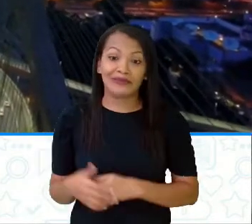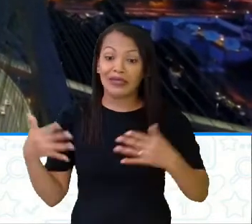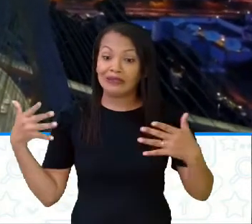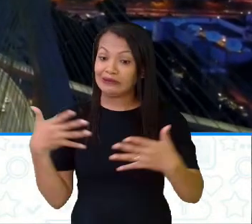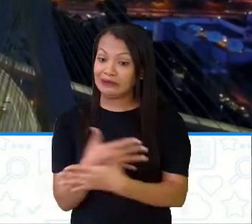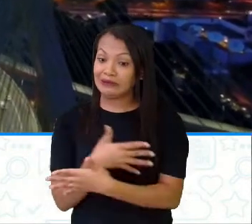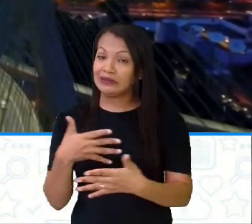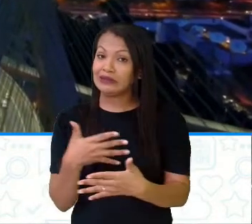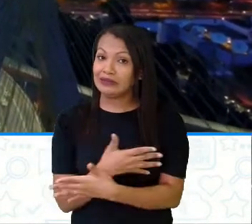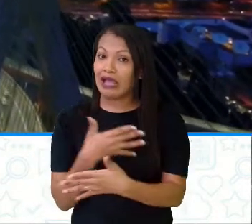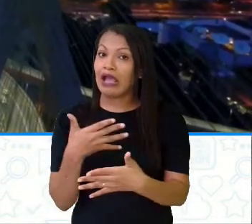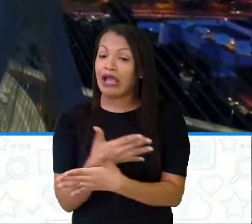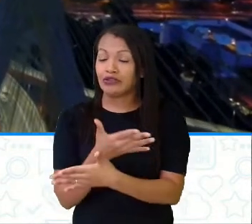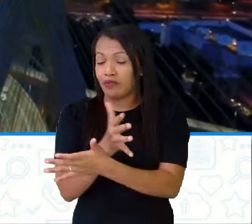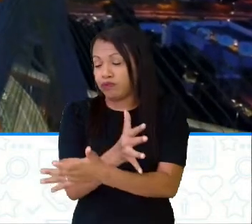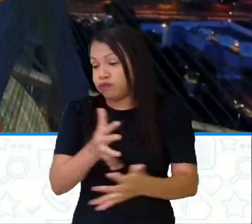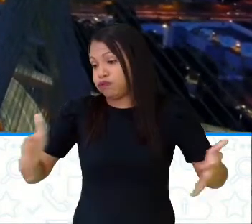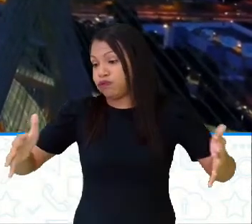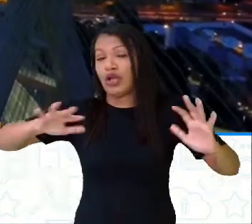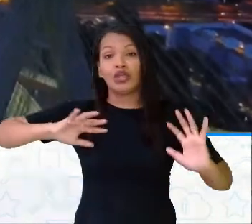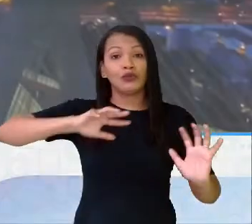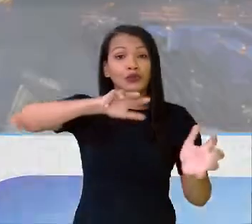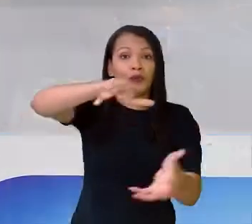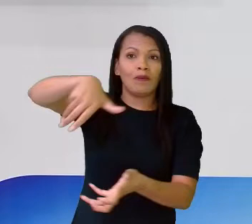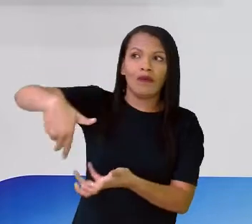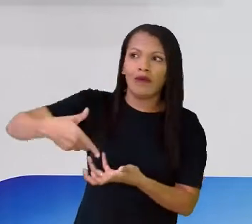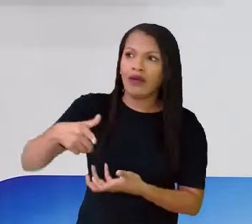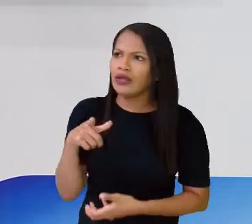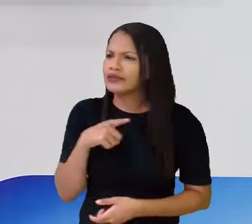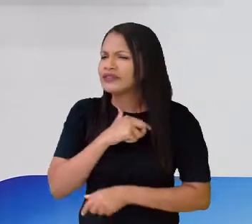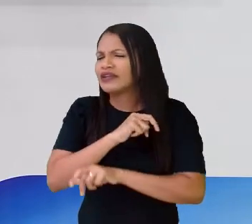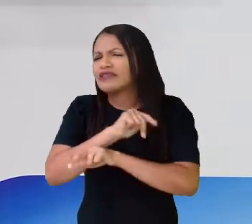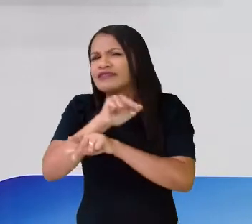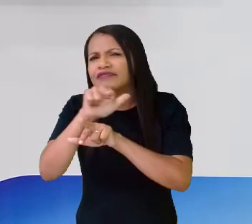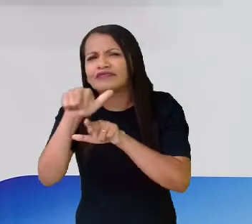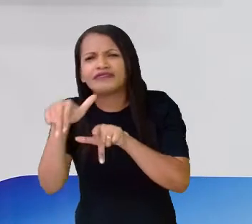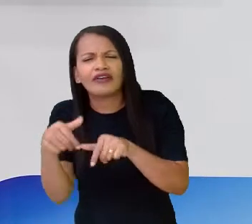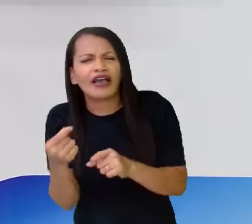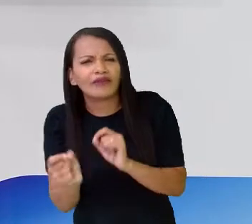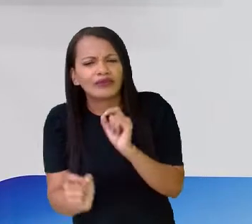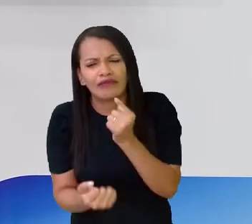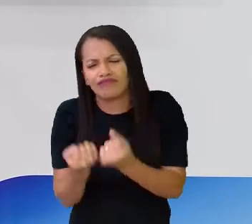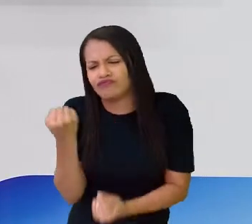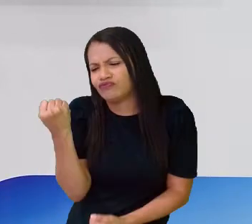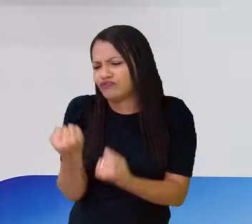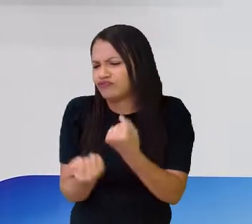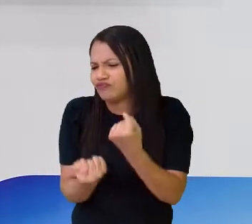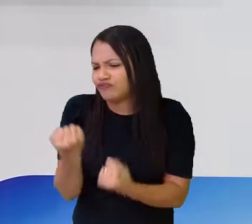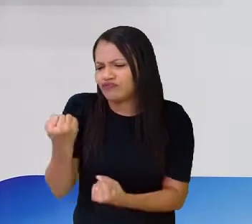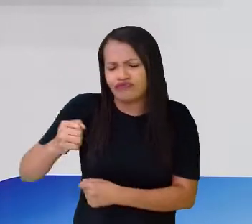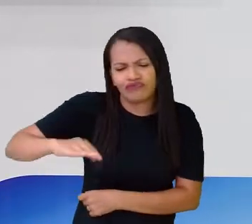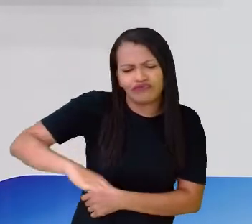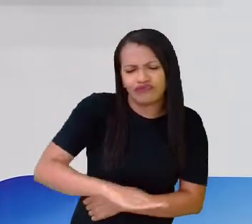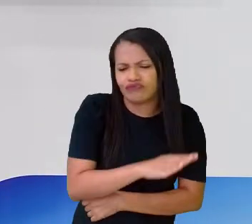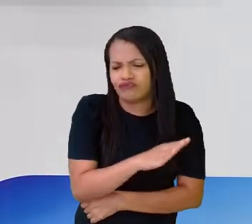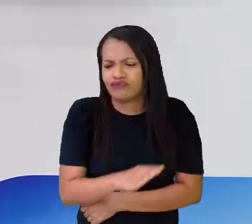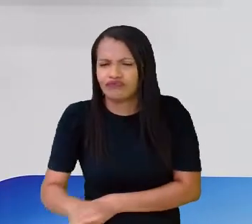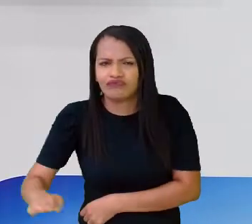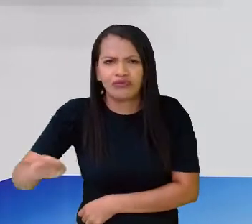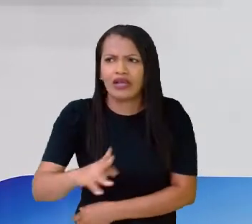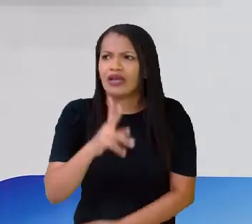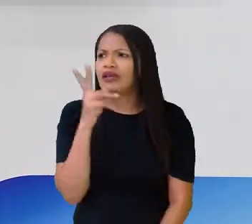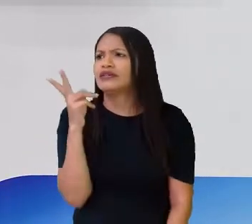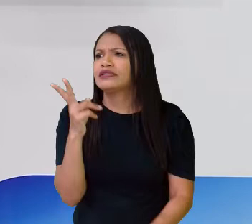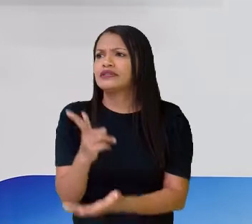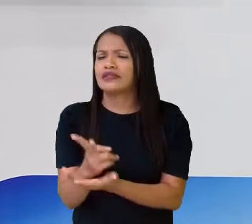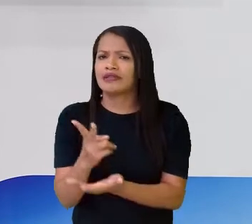do mundo. E lá, gente, eles têm muitos meios de transporte, tem muitos carros na rua e eles têm que ajustar